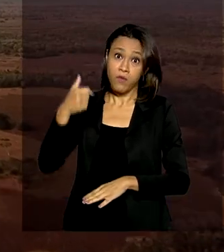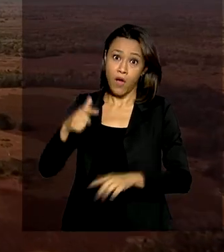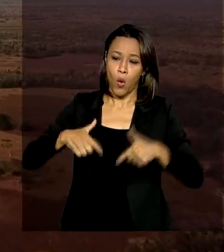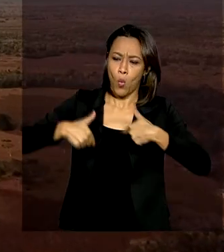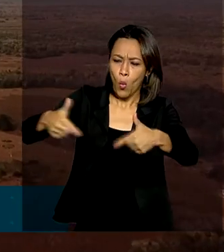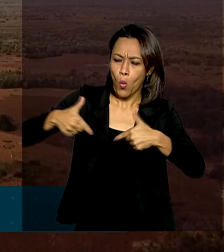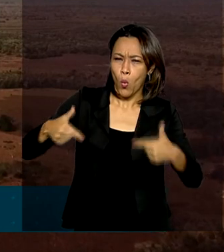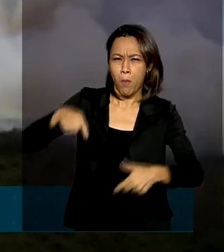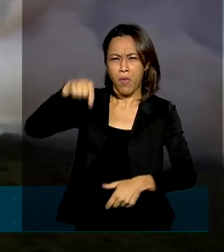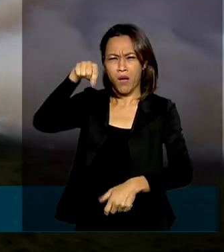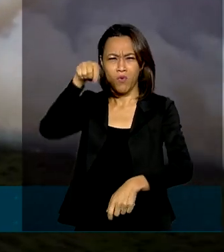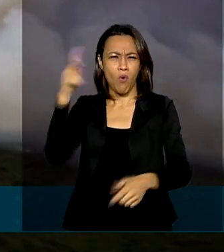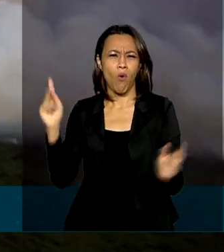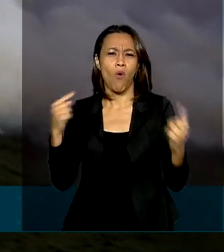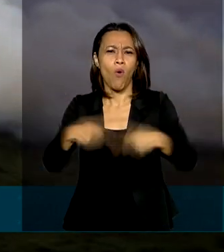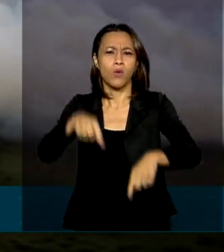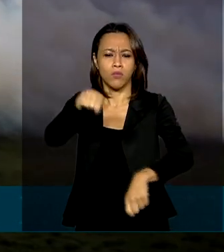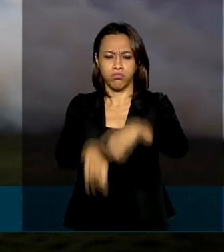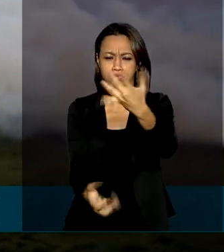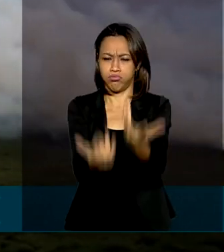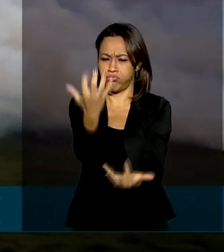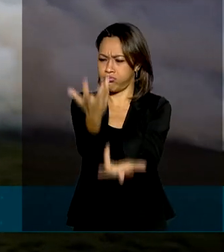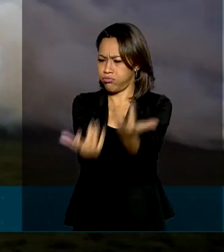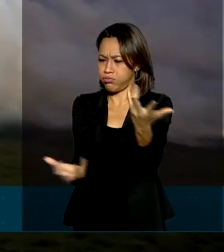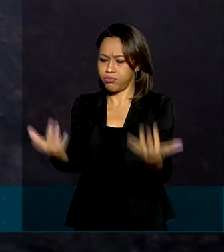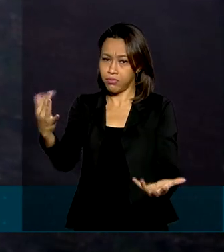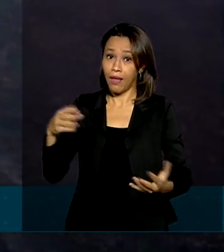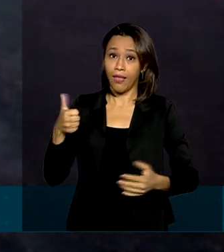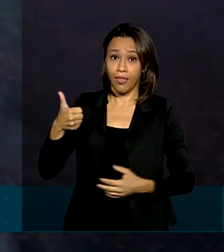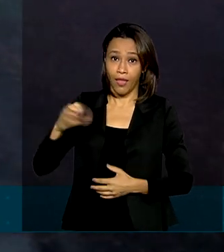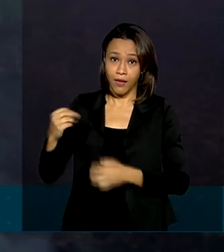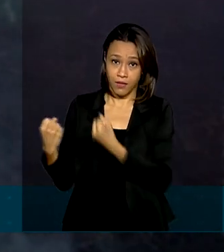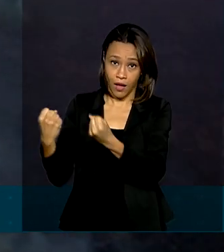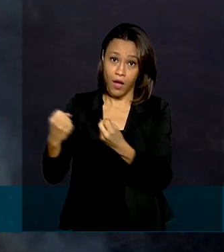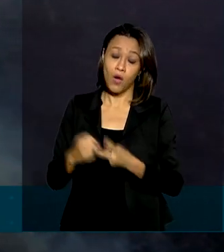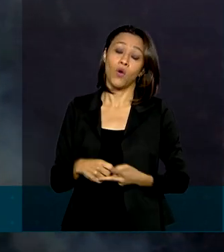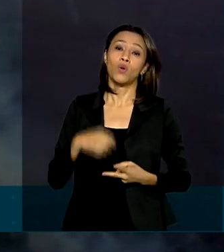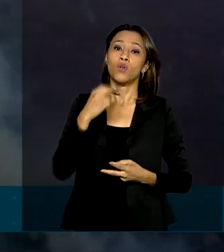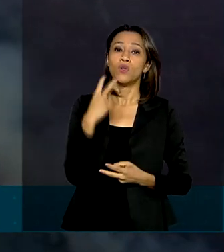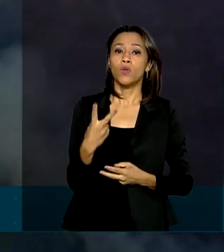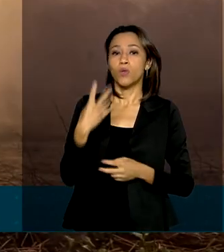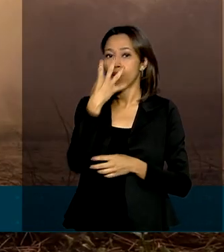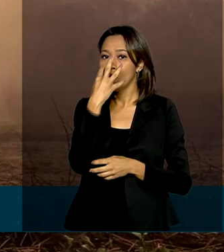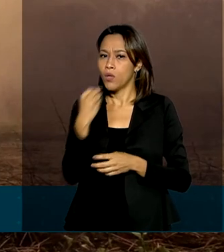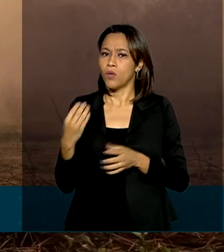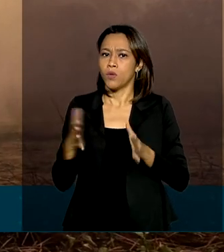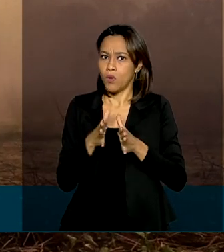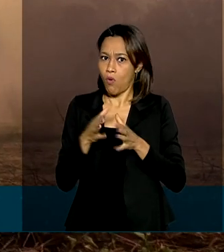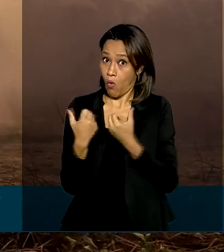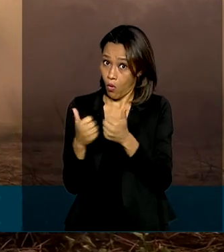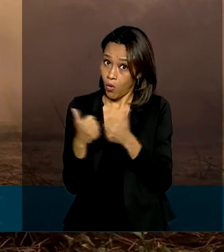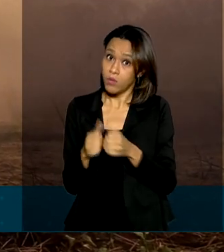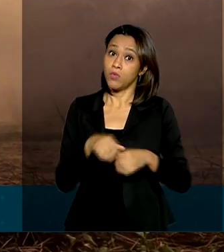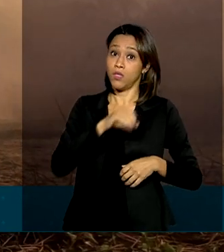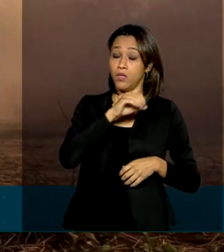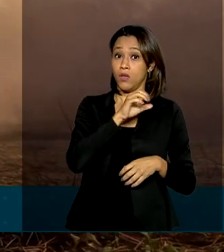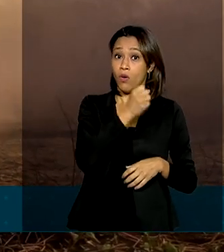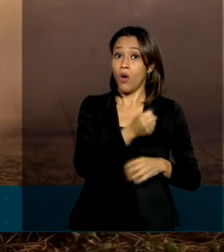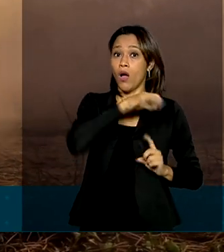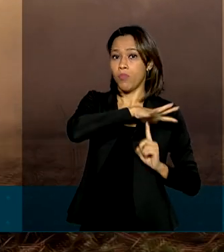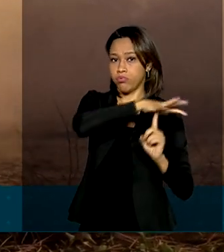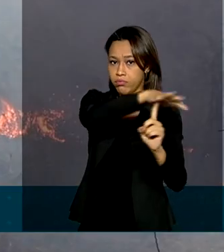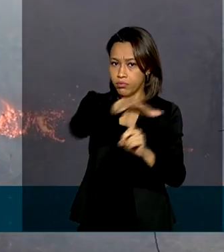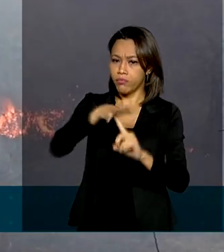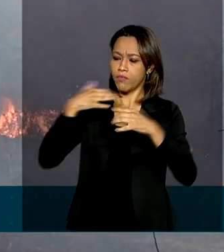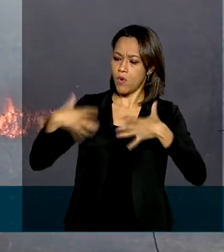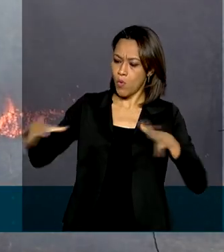o apoio ao estado contará também com dez viaturas dois micro-ônibus e um helicóptero dos Bombeiros vão permanecer no